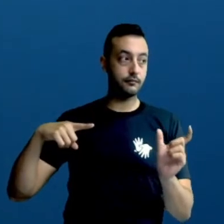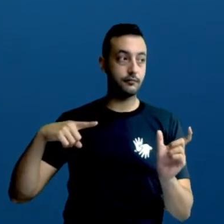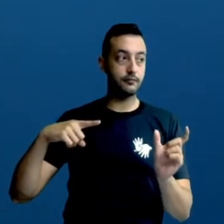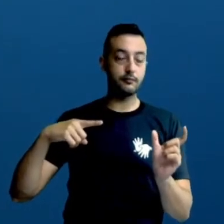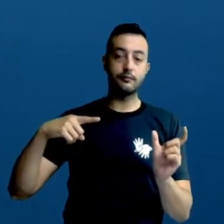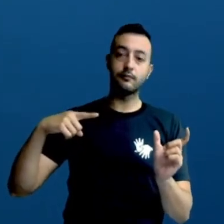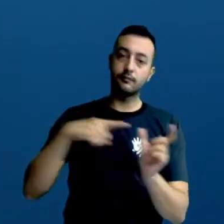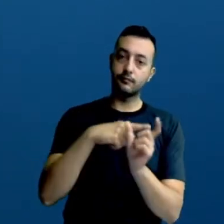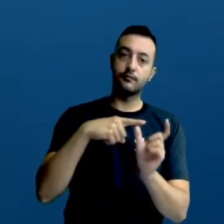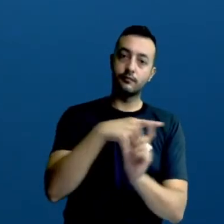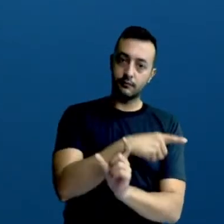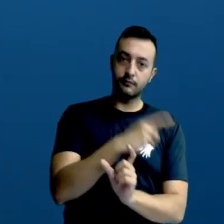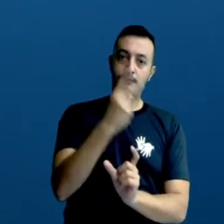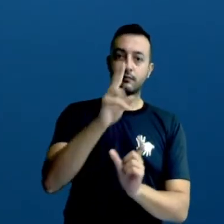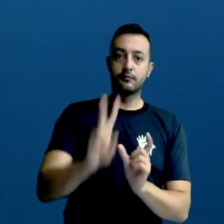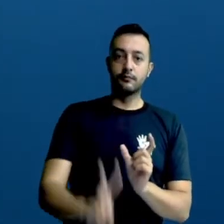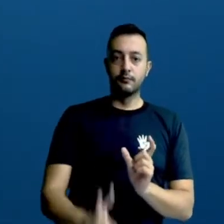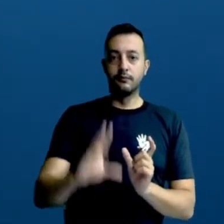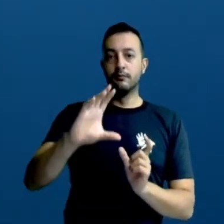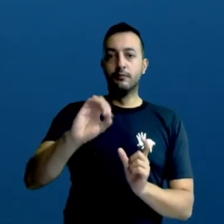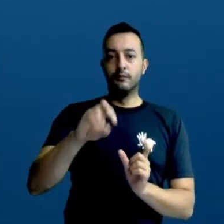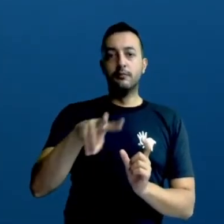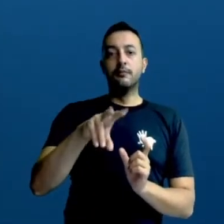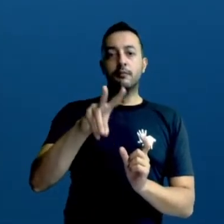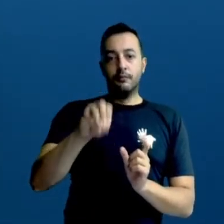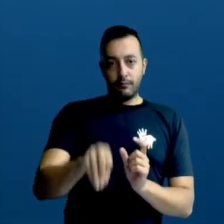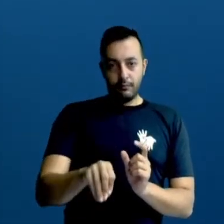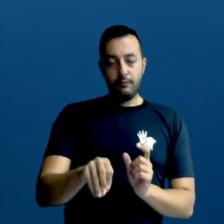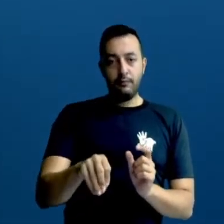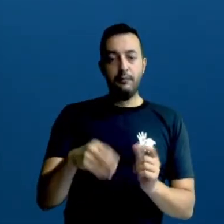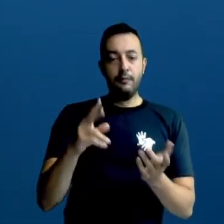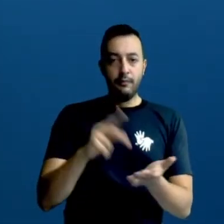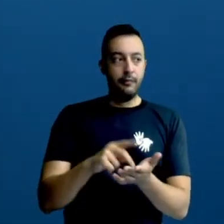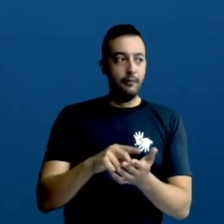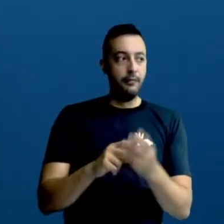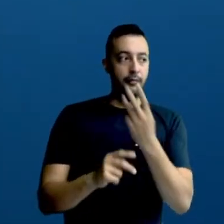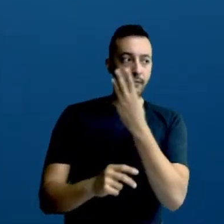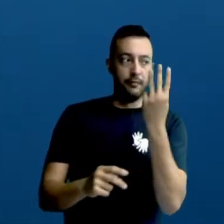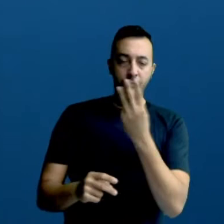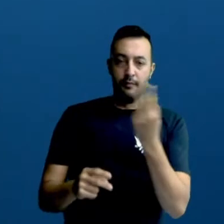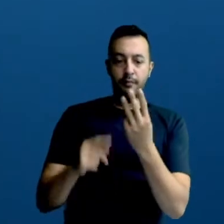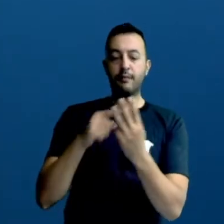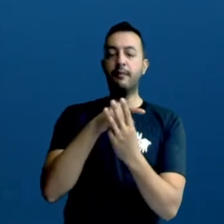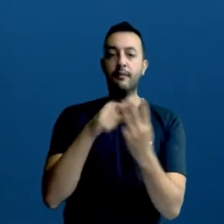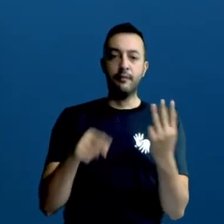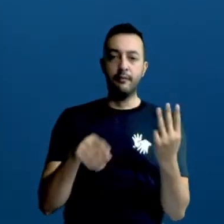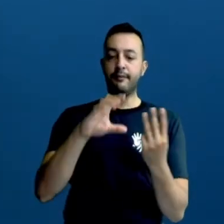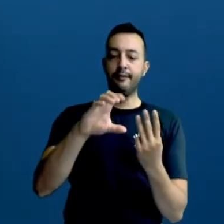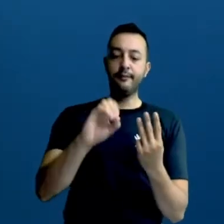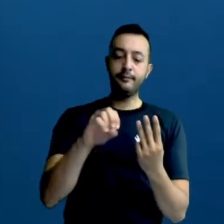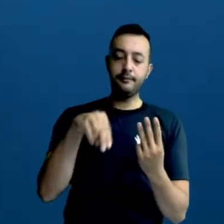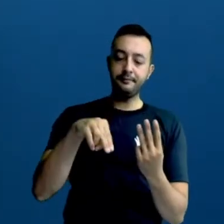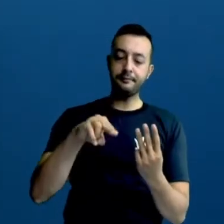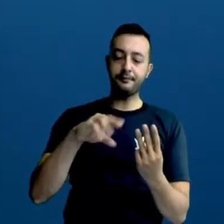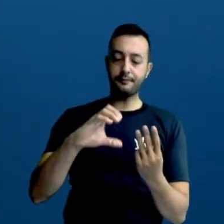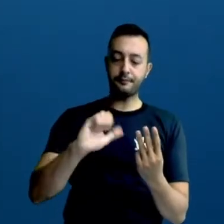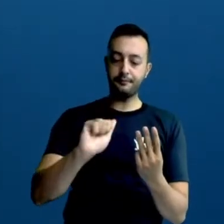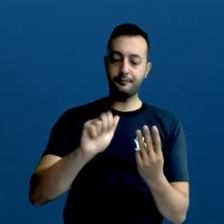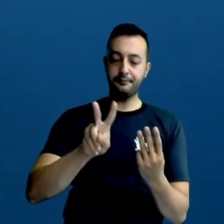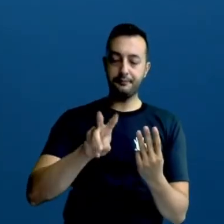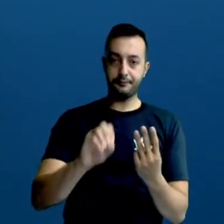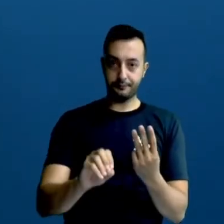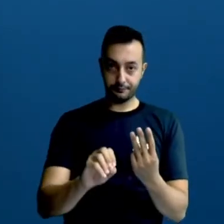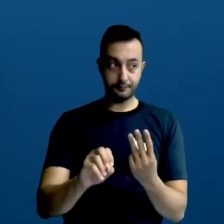atravessando duas vezes, polígono côncavo. Na realidade, esses três são côncavos, porque